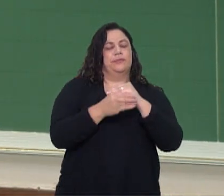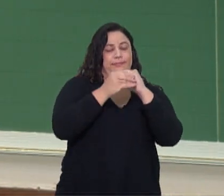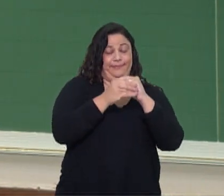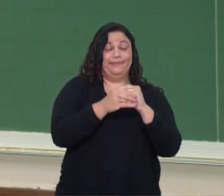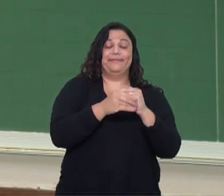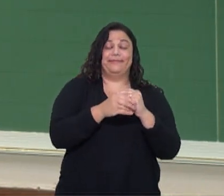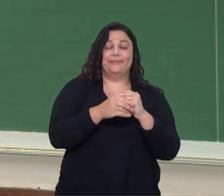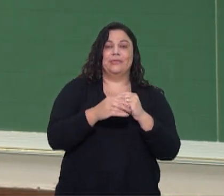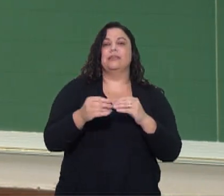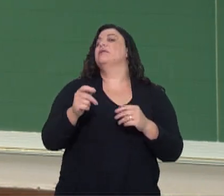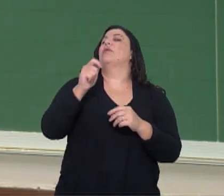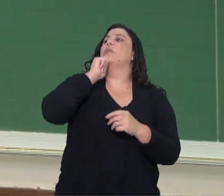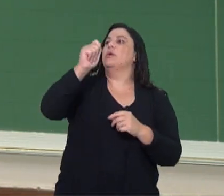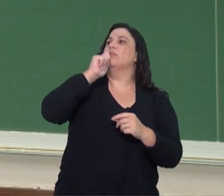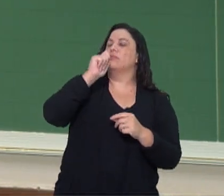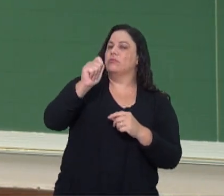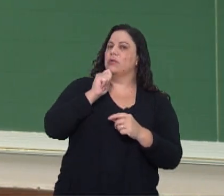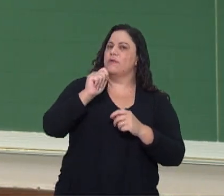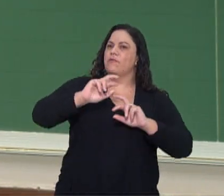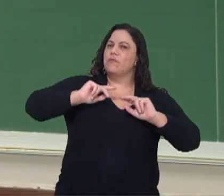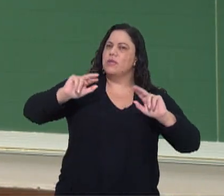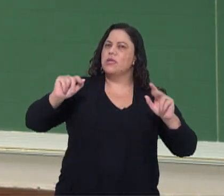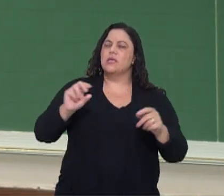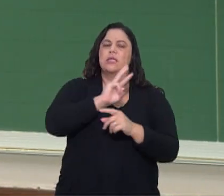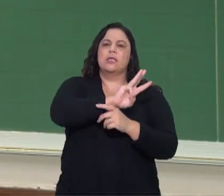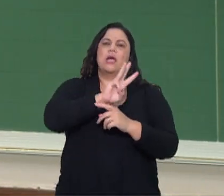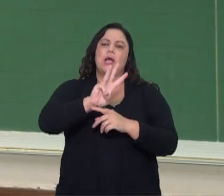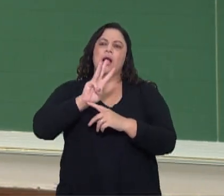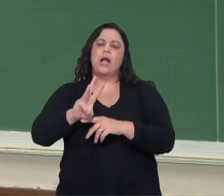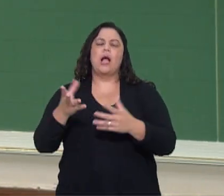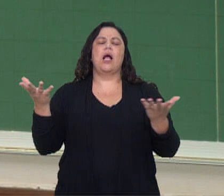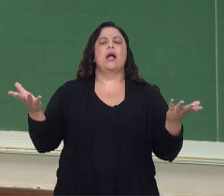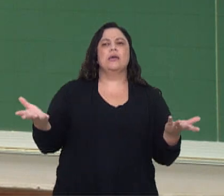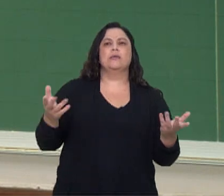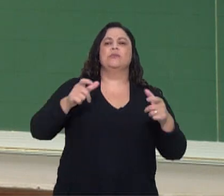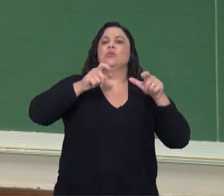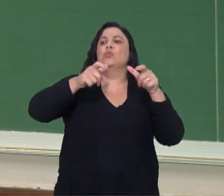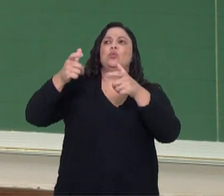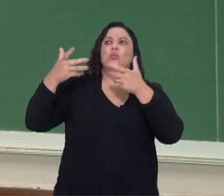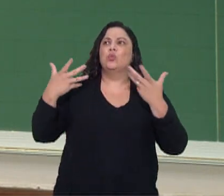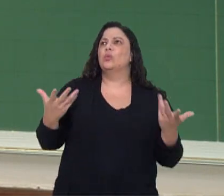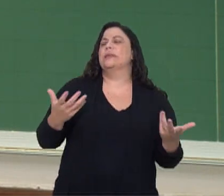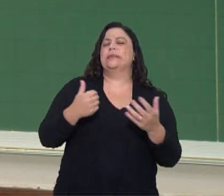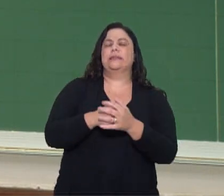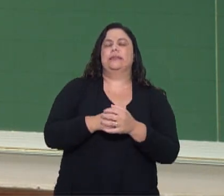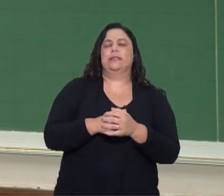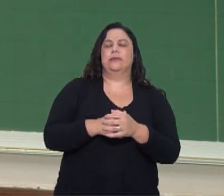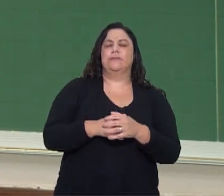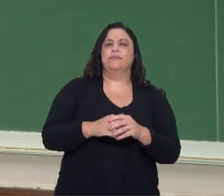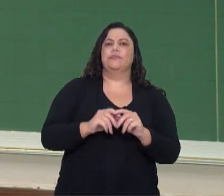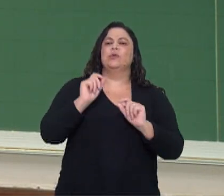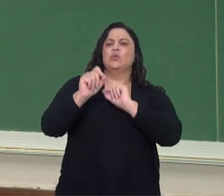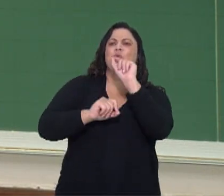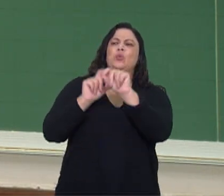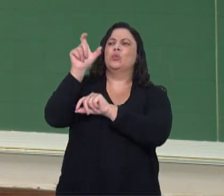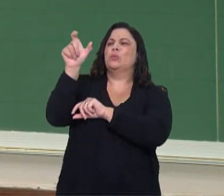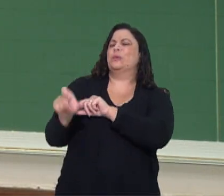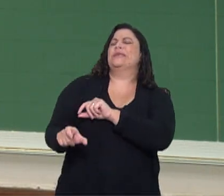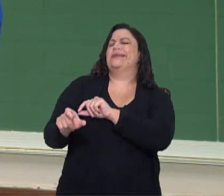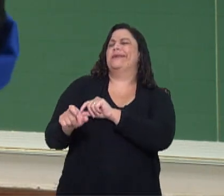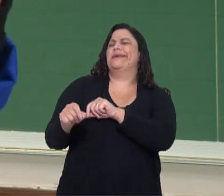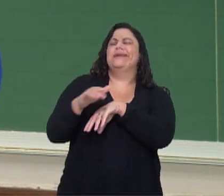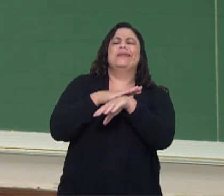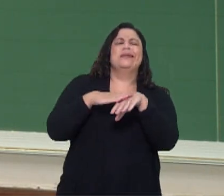entrevistas, o fornecimento da fonte, muitas vezes, como nessa notícia foi conversado, com quem que foi conversado, quem